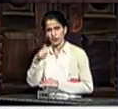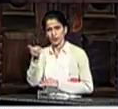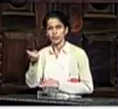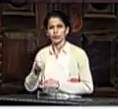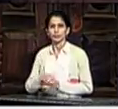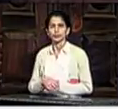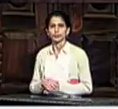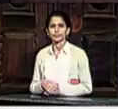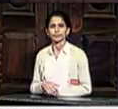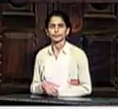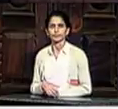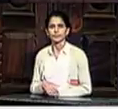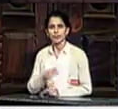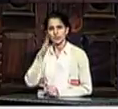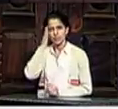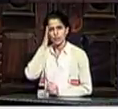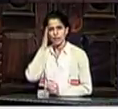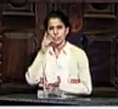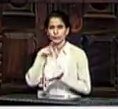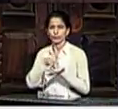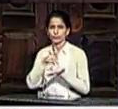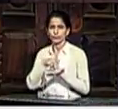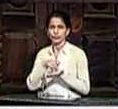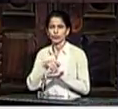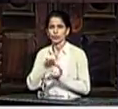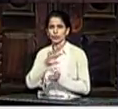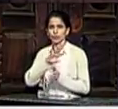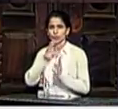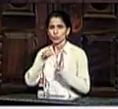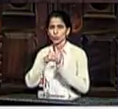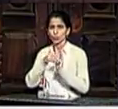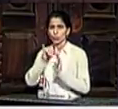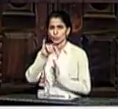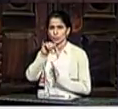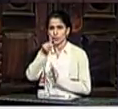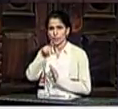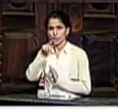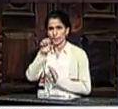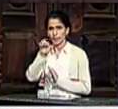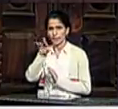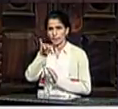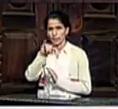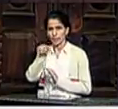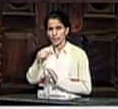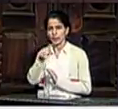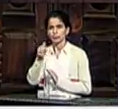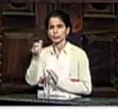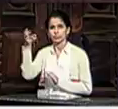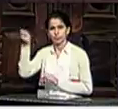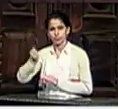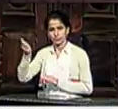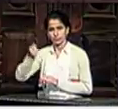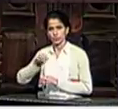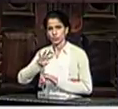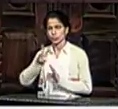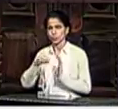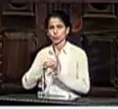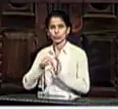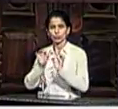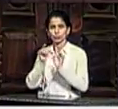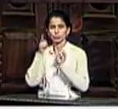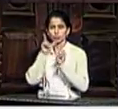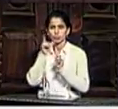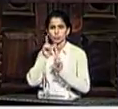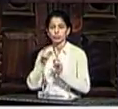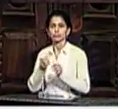sabe que eu estou falando a verdade, todas as pensões do IPERJ foram zeradas. O